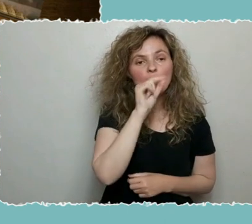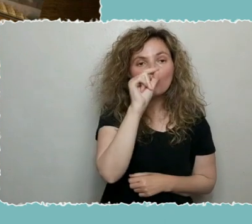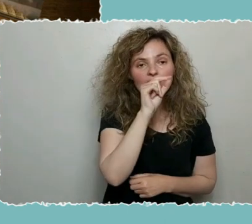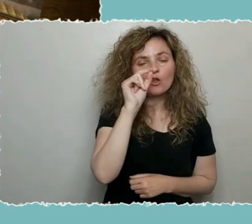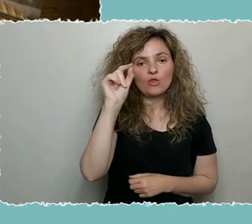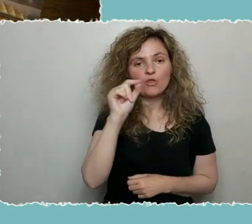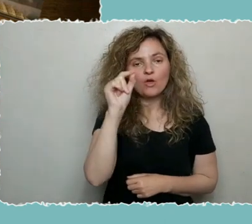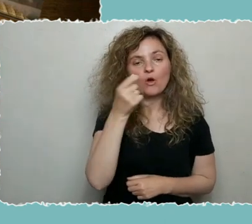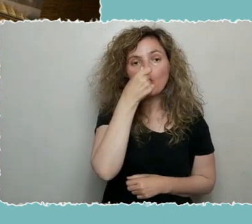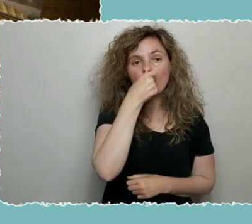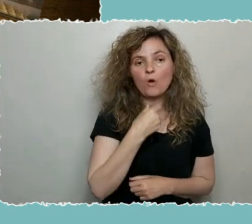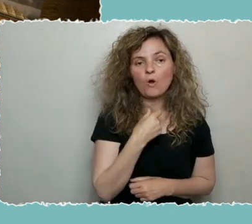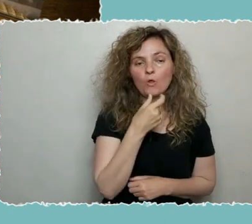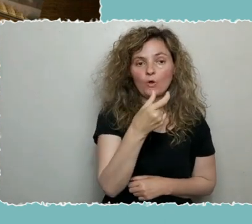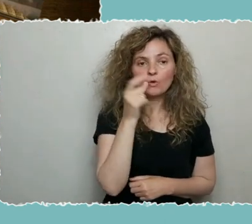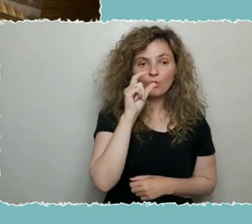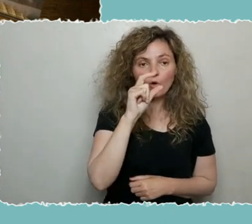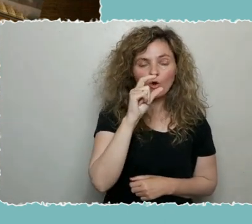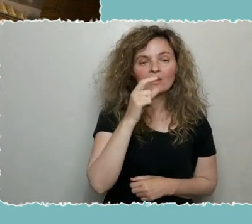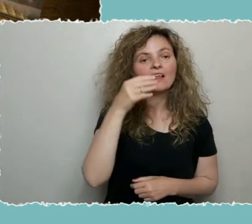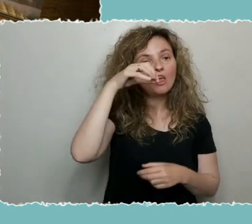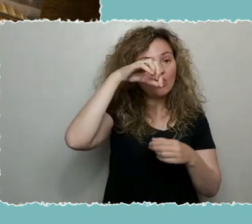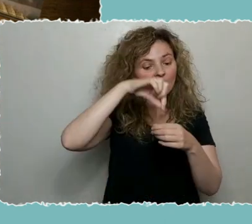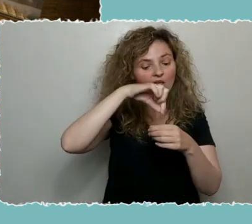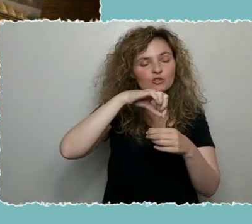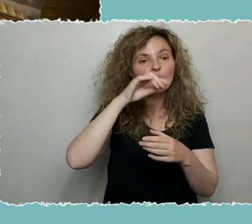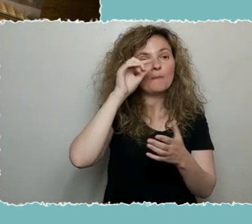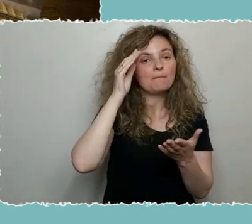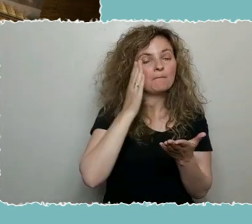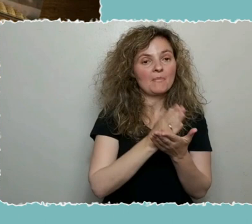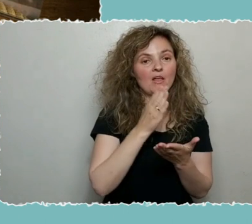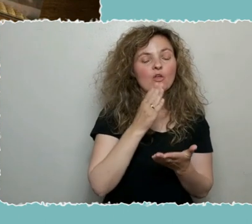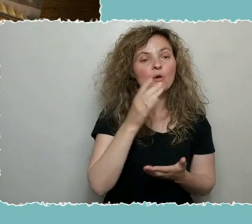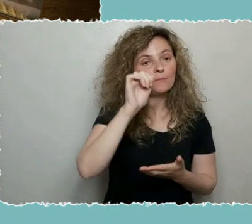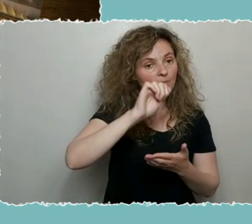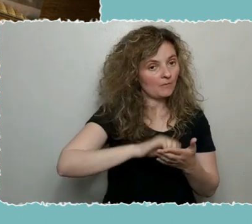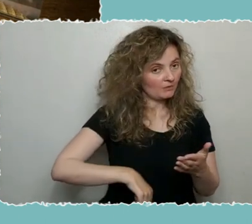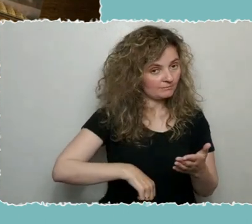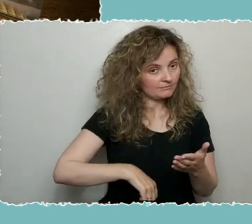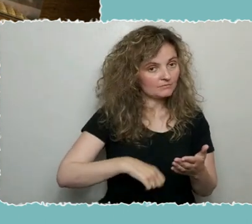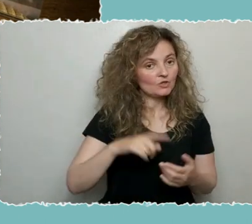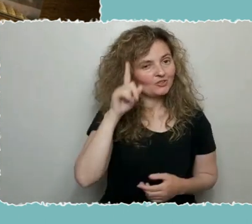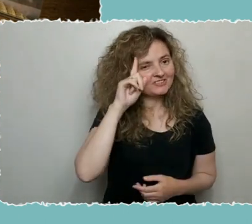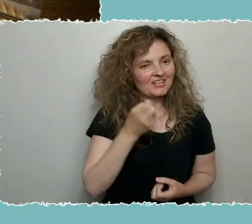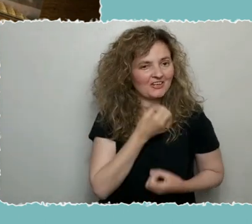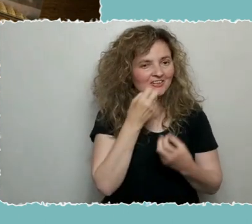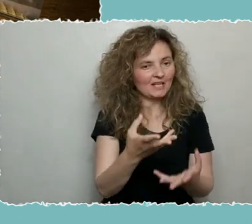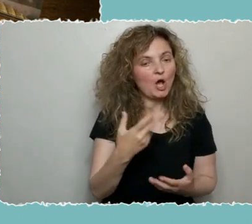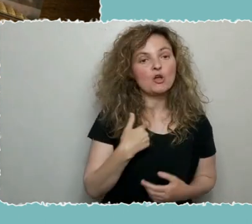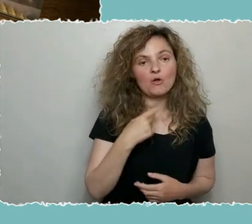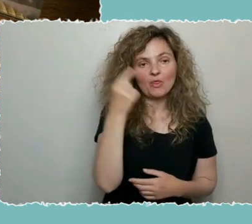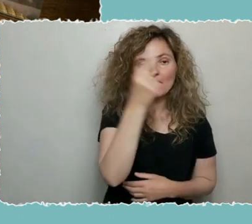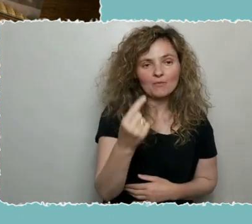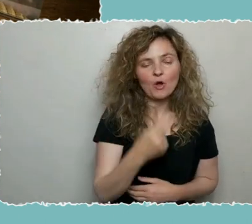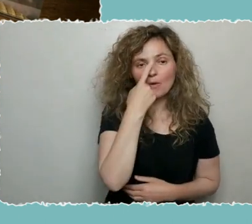outros círculos co bordo máis groso e un oco baleiro no medio. Non sei se o dixera, pero imos debuxar